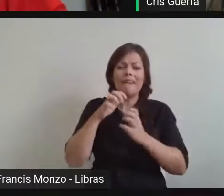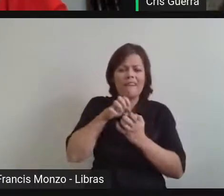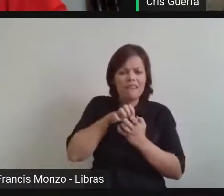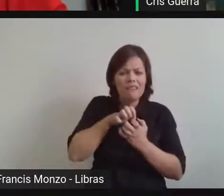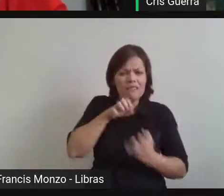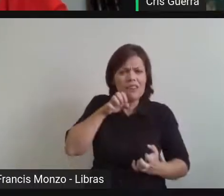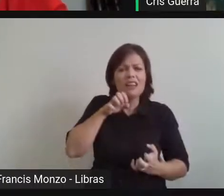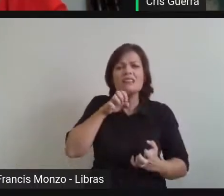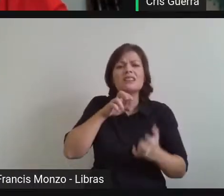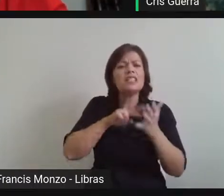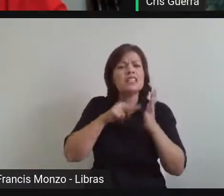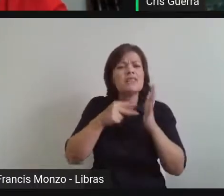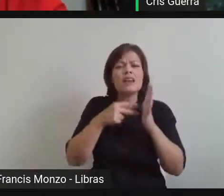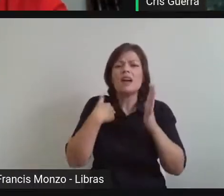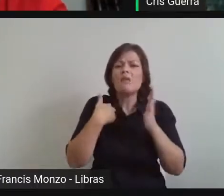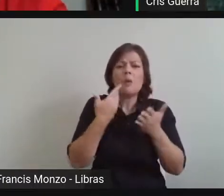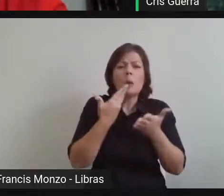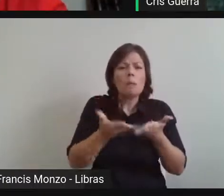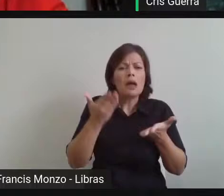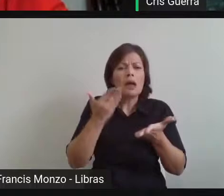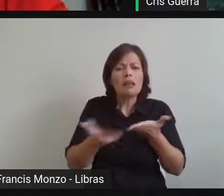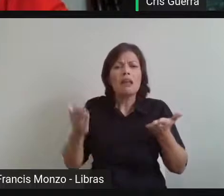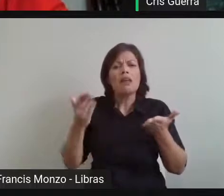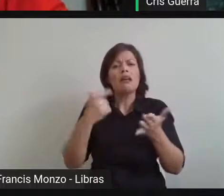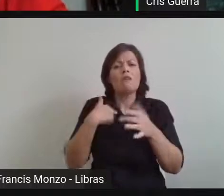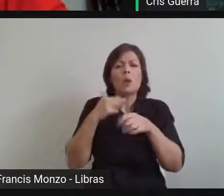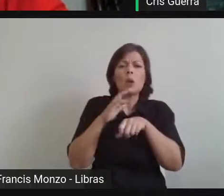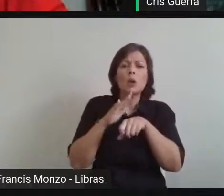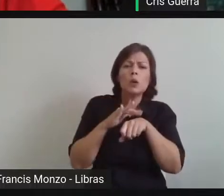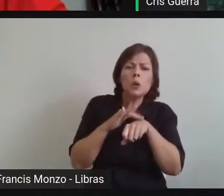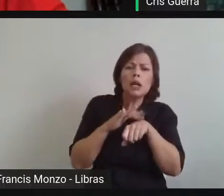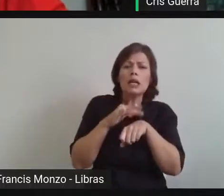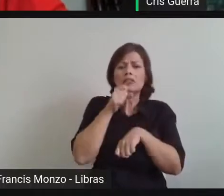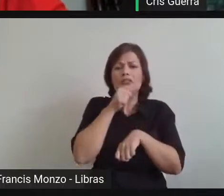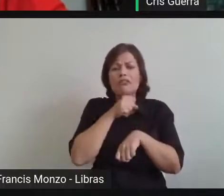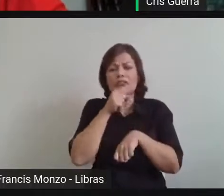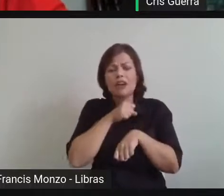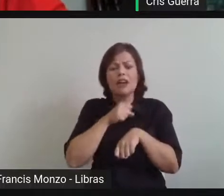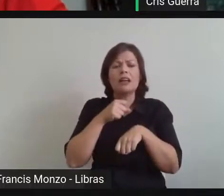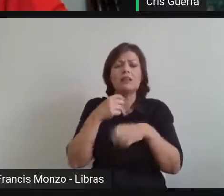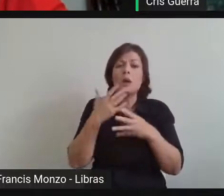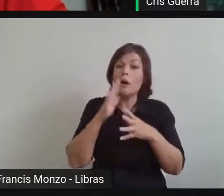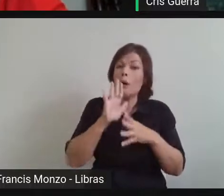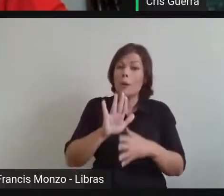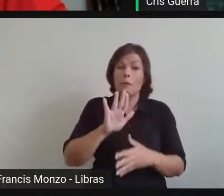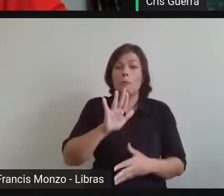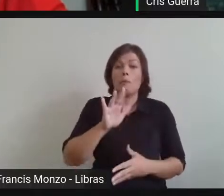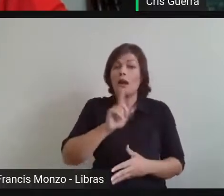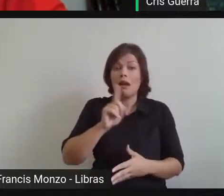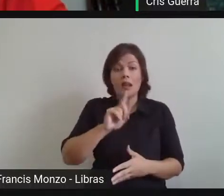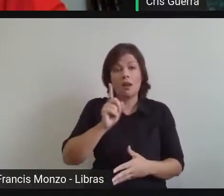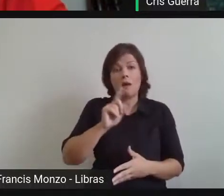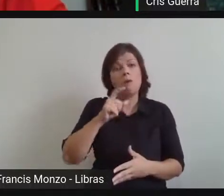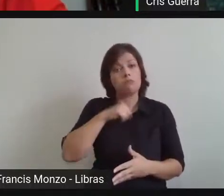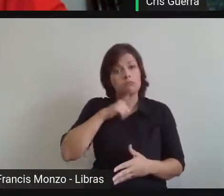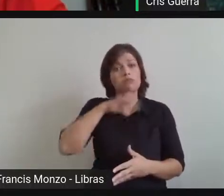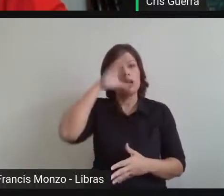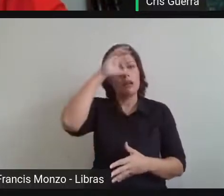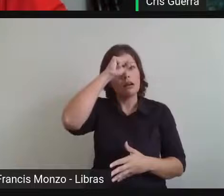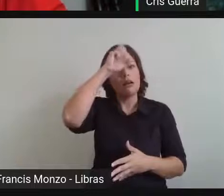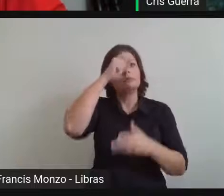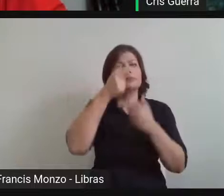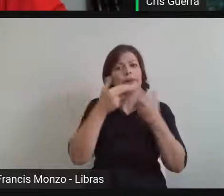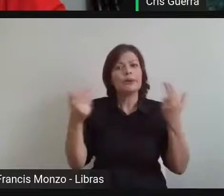na verdade, existe todo um aprendizado também no envelhecimento aí, que é muito bacana. Ele traz isso que